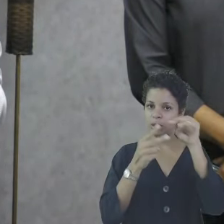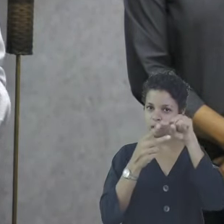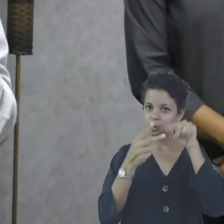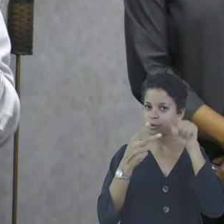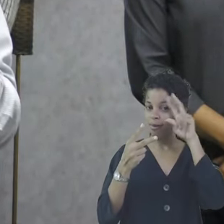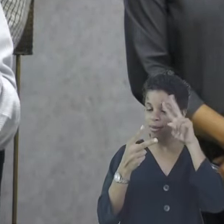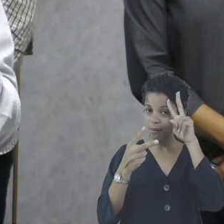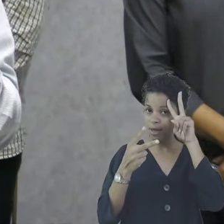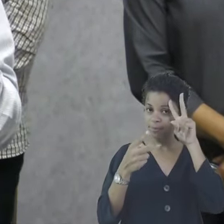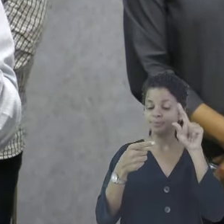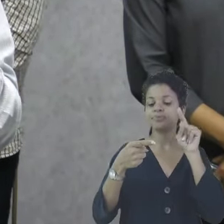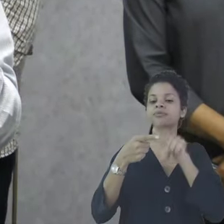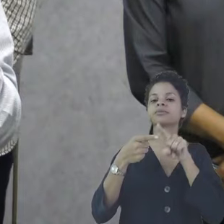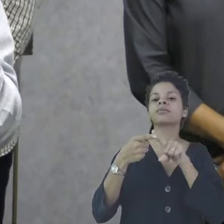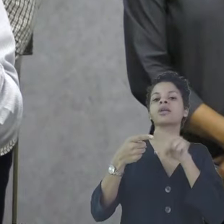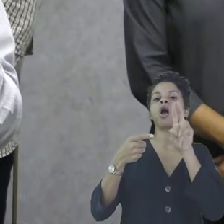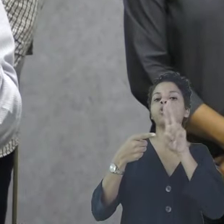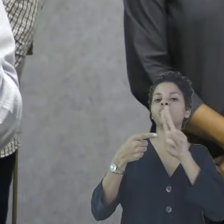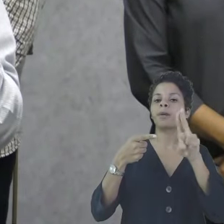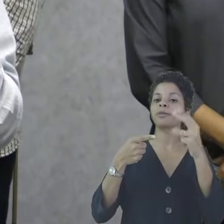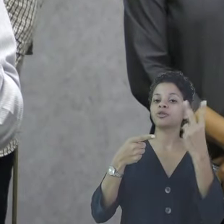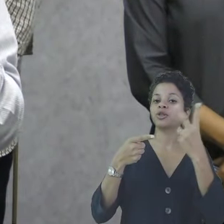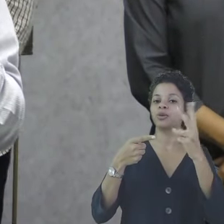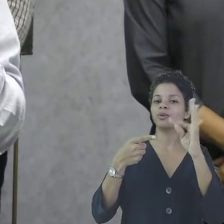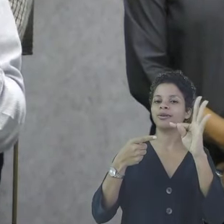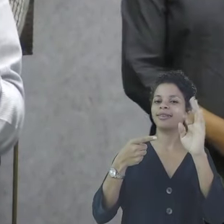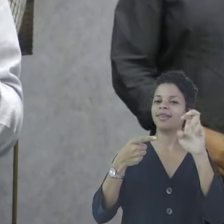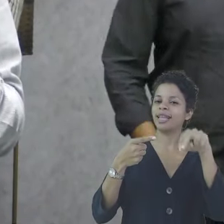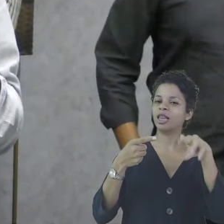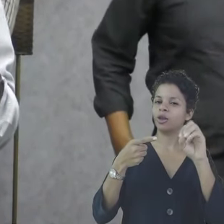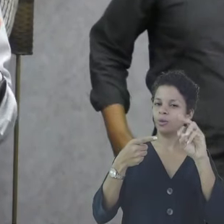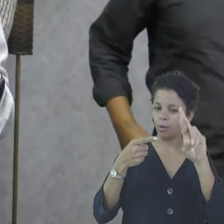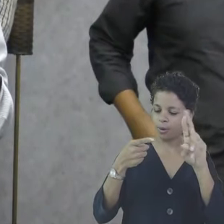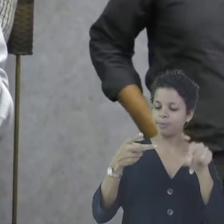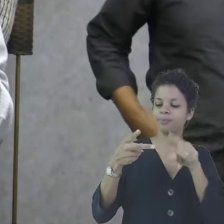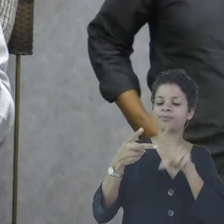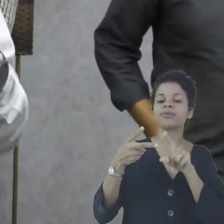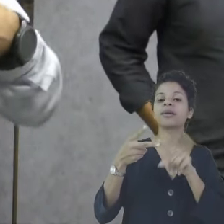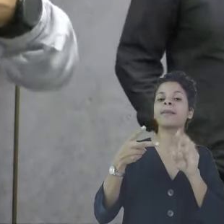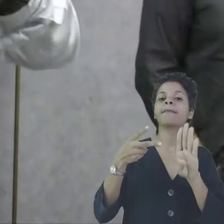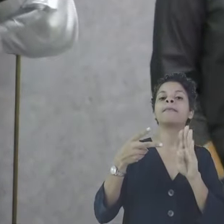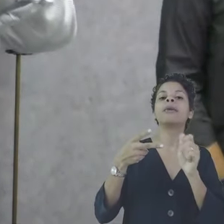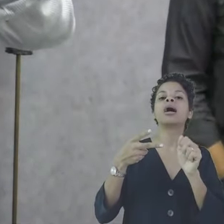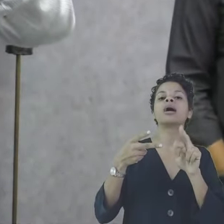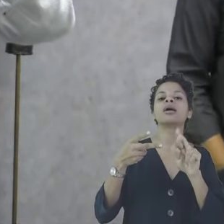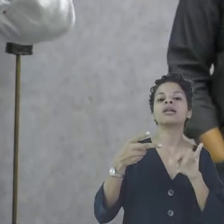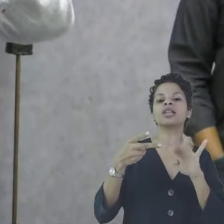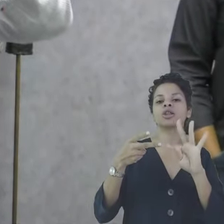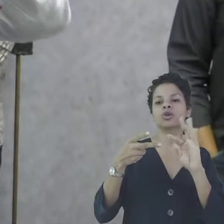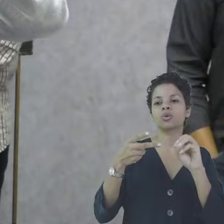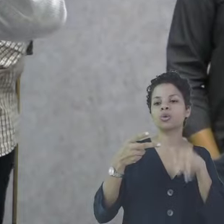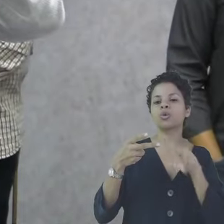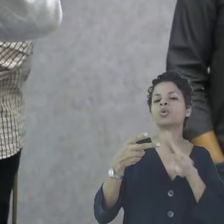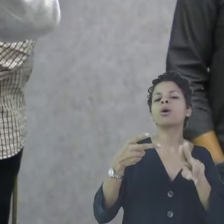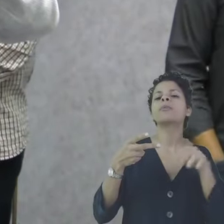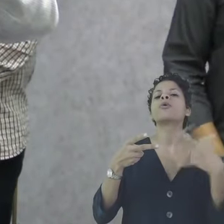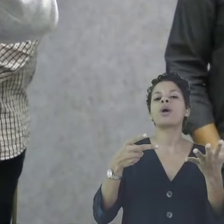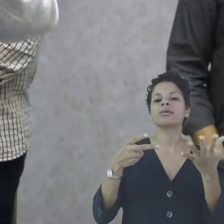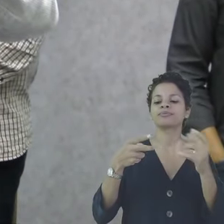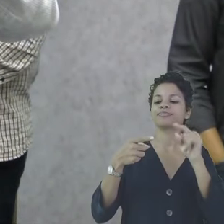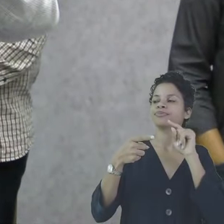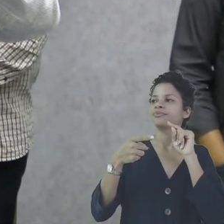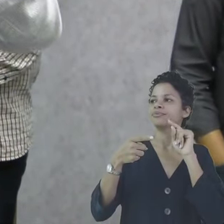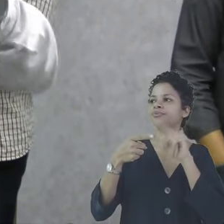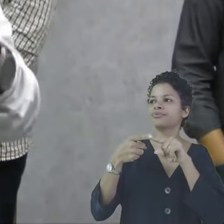redes sociais. Qual o nome do segundo tenor e do barítono do quarteto? O segundo tenor, eu vou falar o nome certo que eu perguntei para ele,